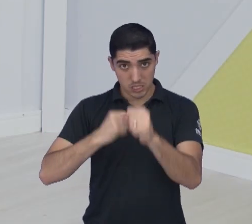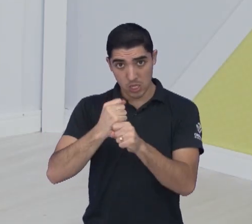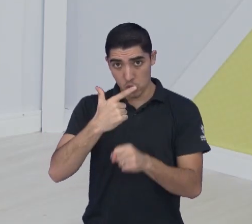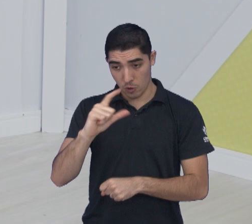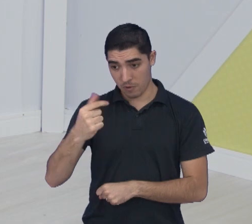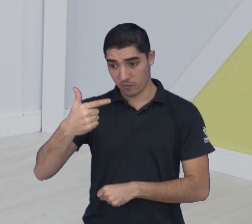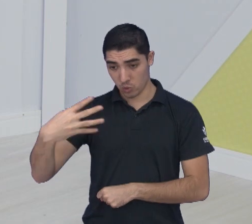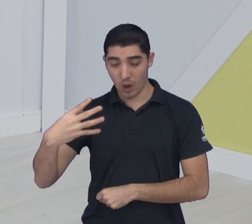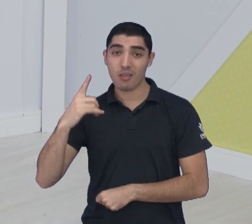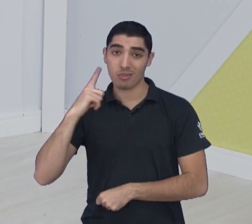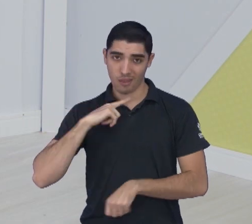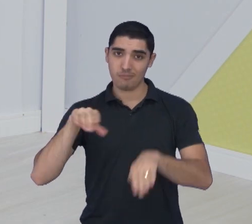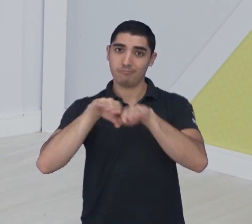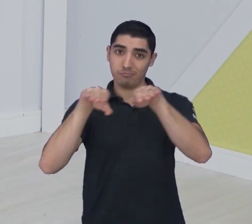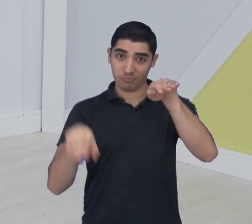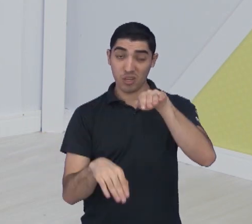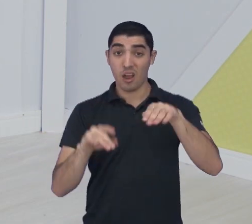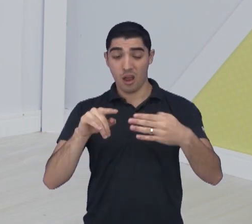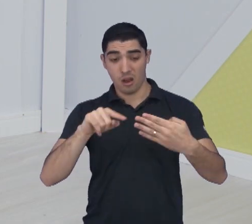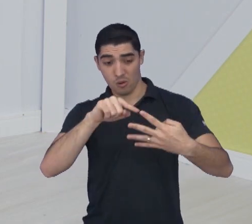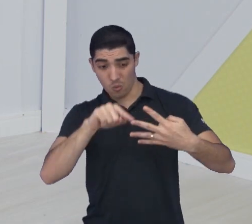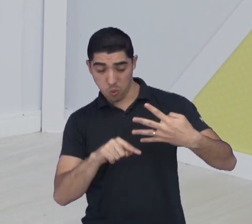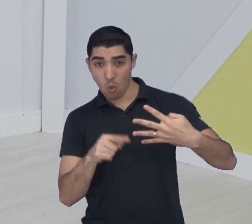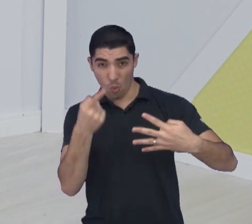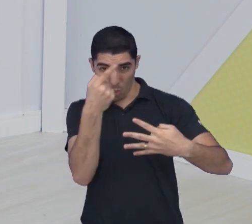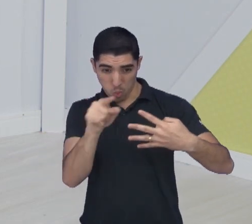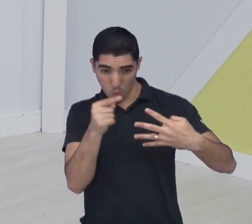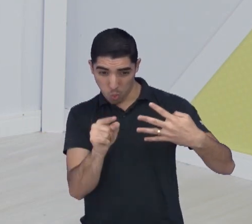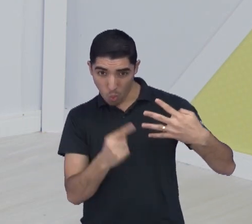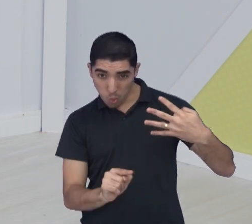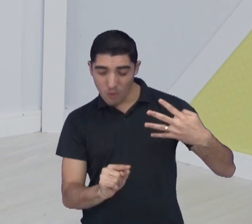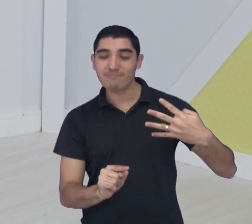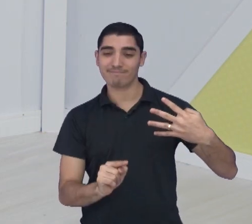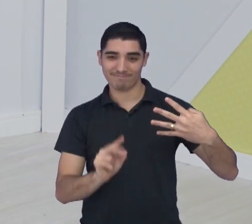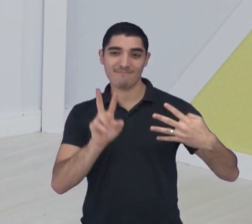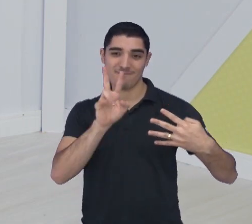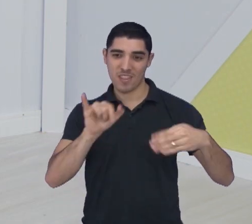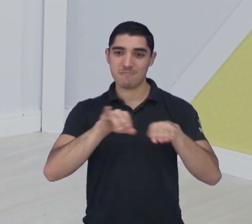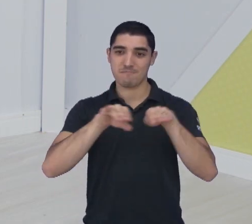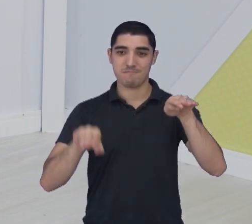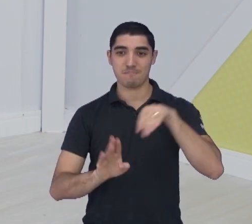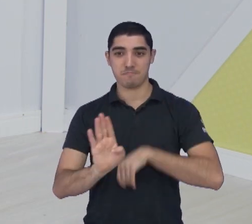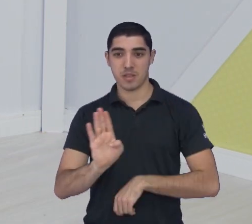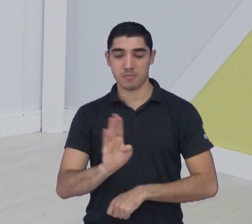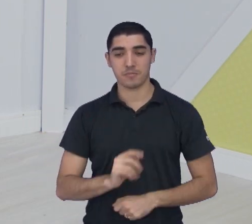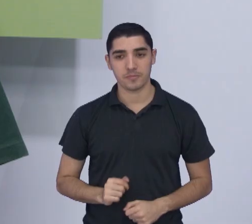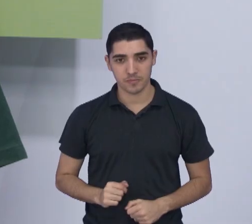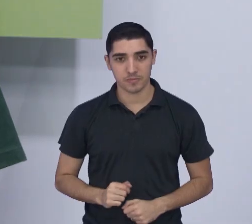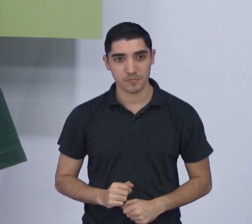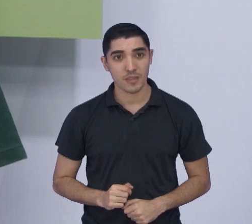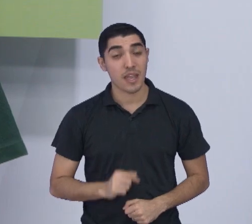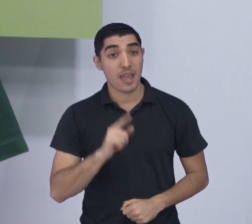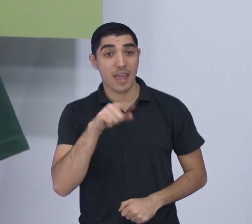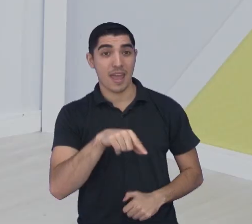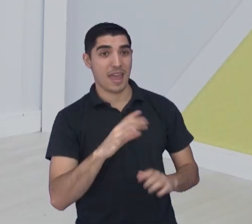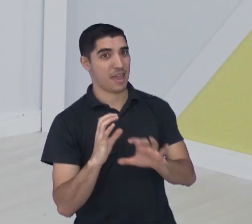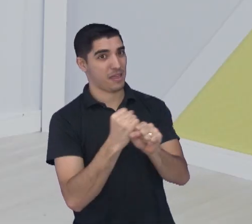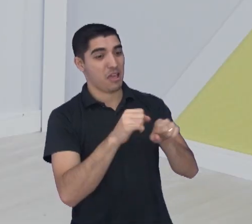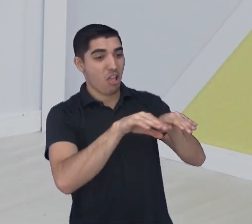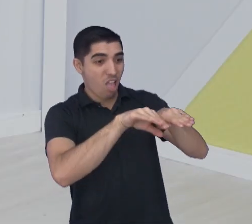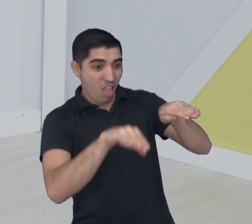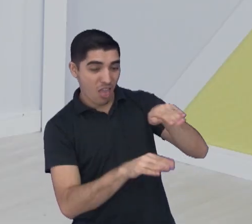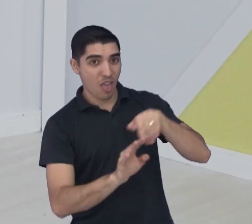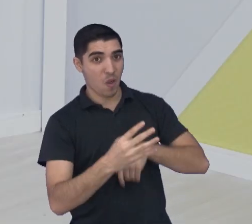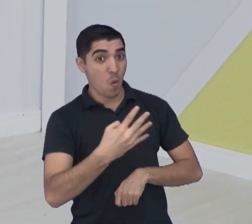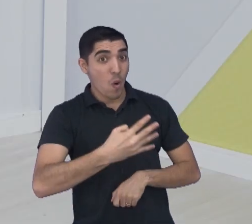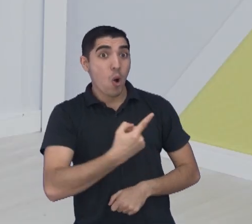serão rebaixados para a Série B da Liga Nacional de Futsal 2025. 4 últimos fazendo a média, né? Isso, fazendo a média,